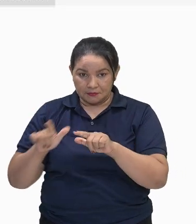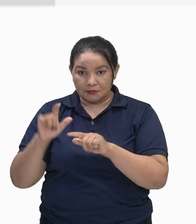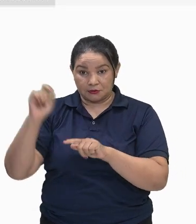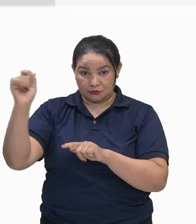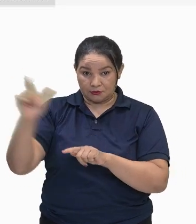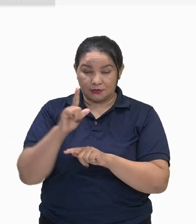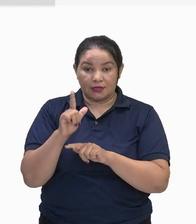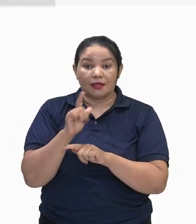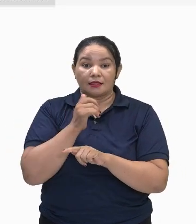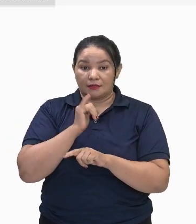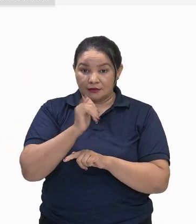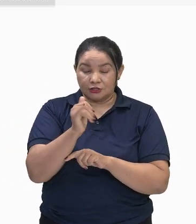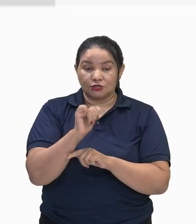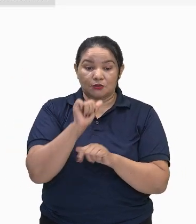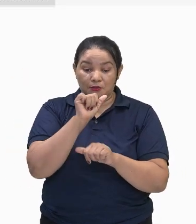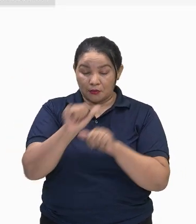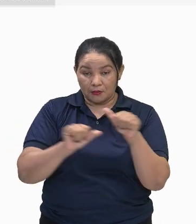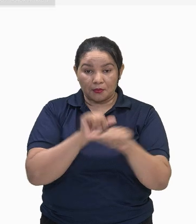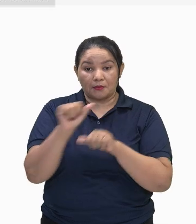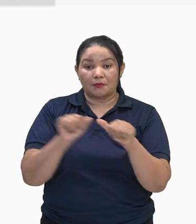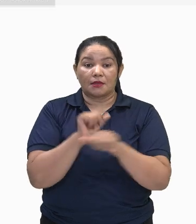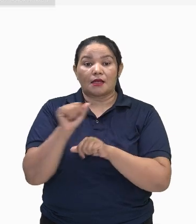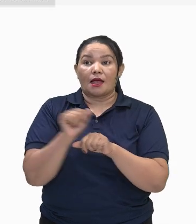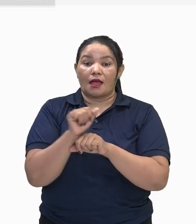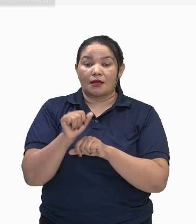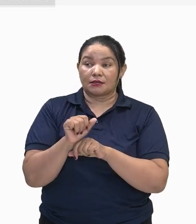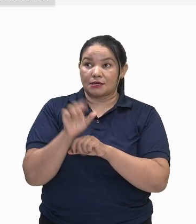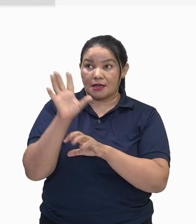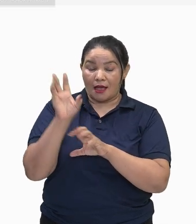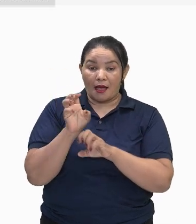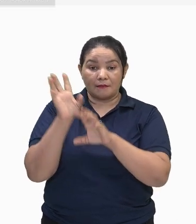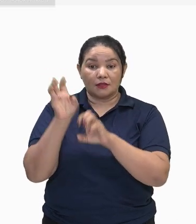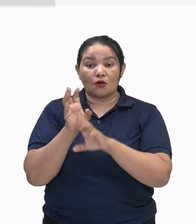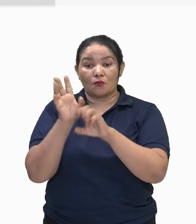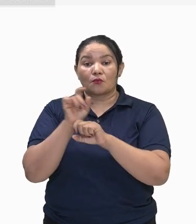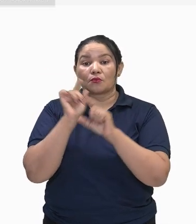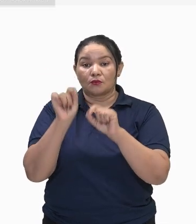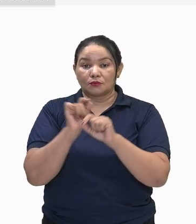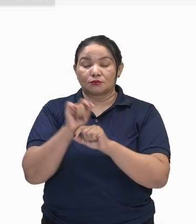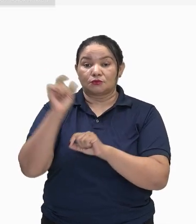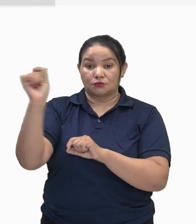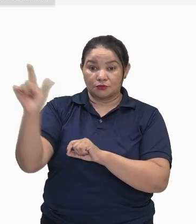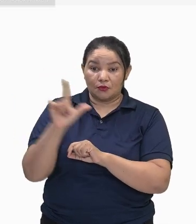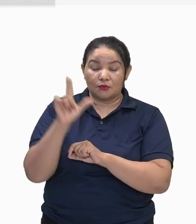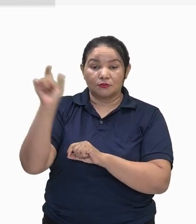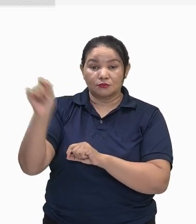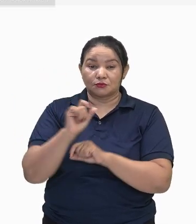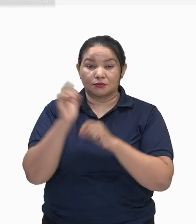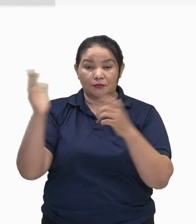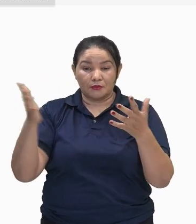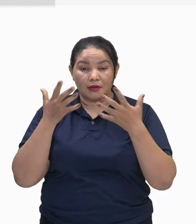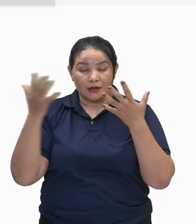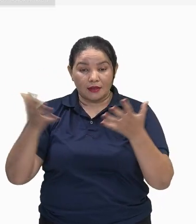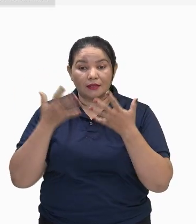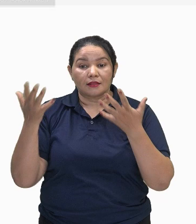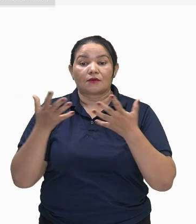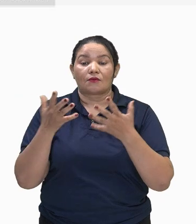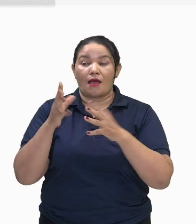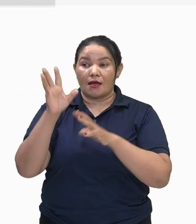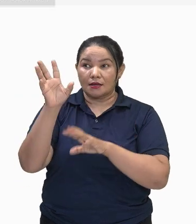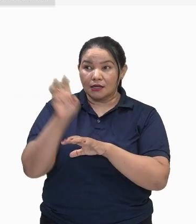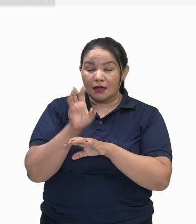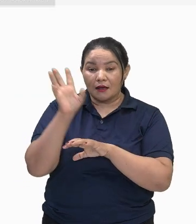que utiliza a radiação do sol para gerar eletricidade ou calor. Sua captação